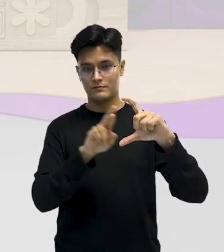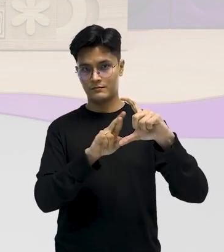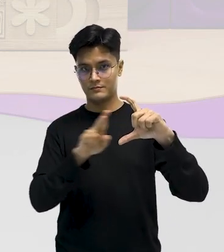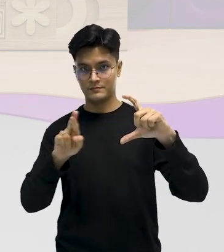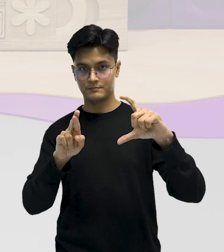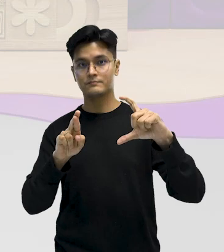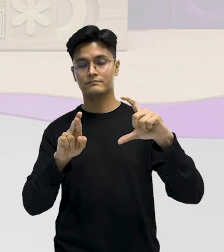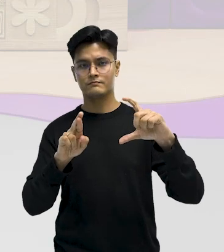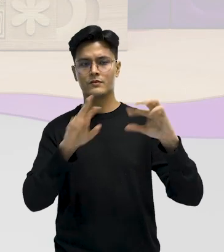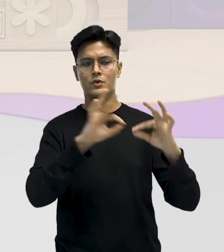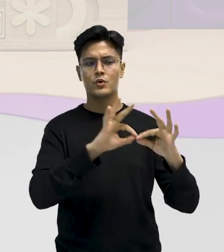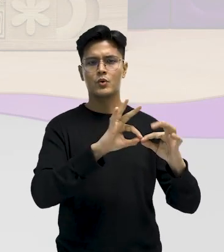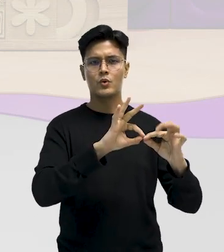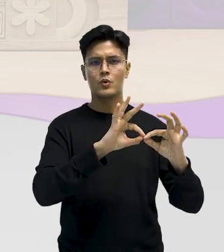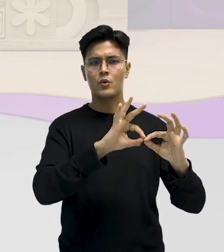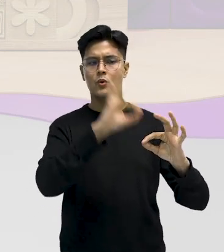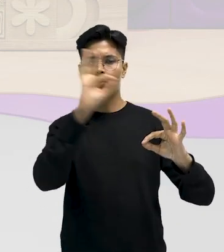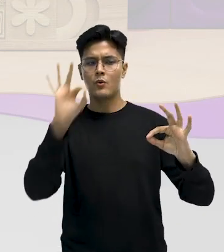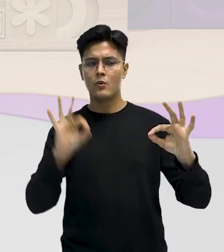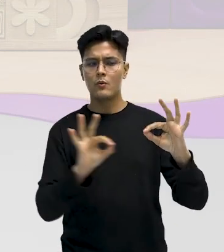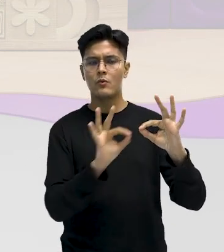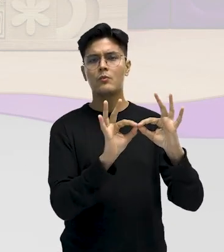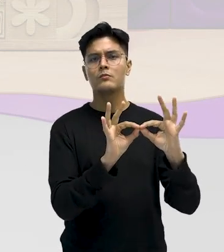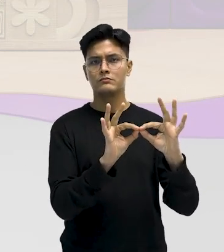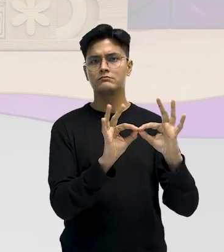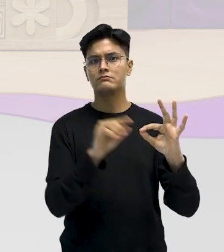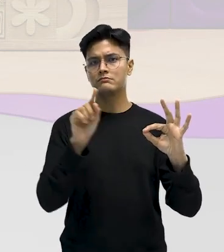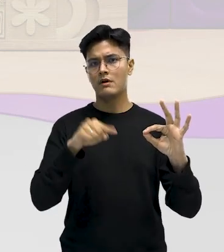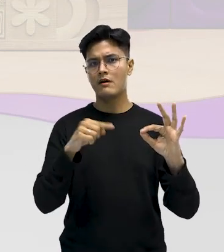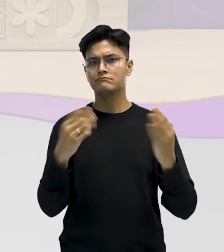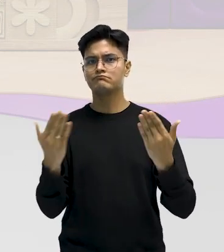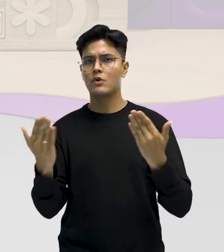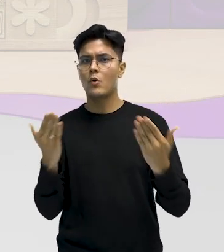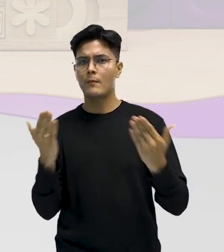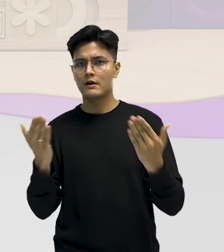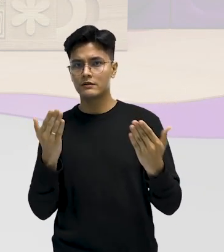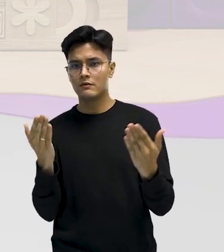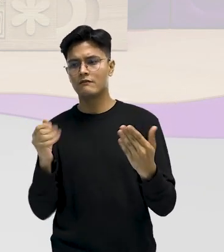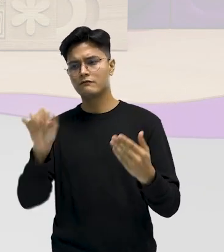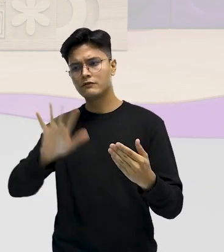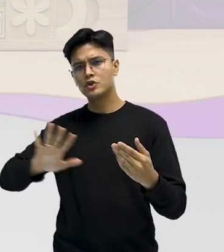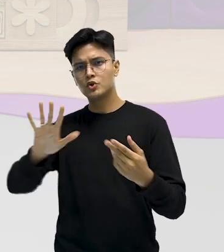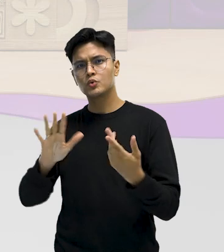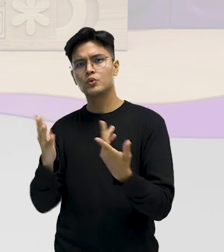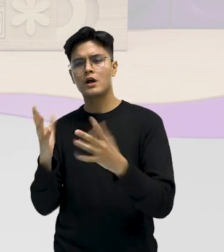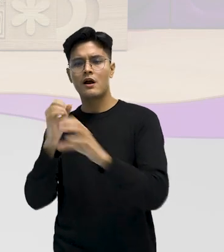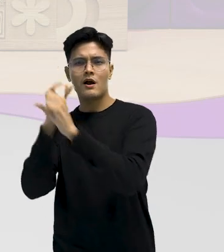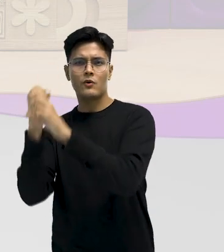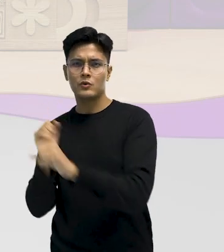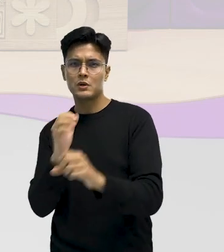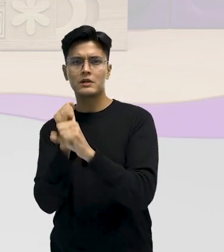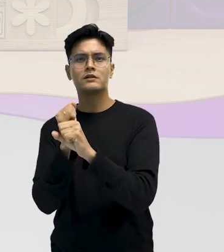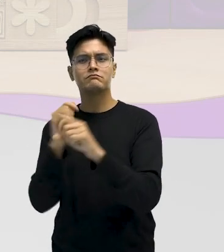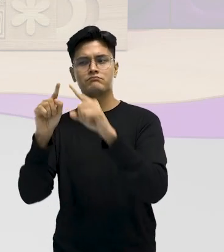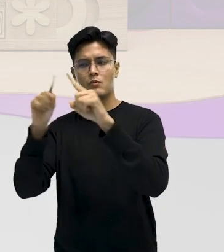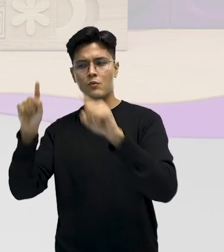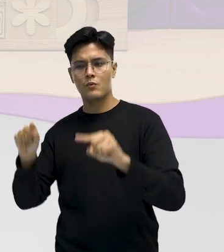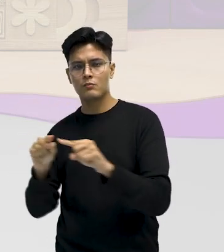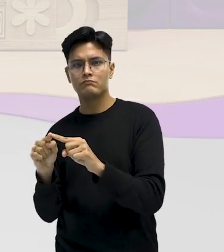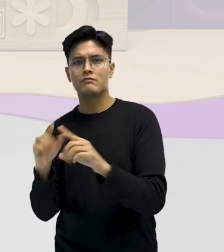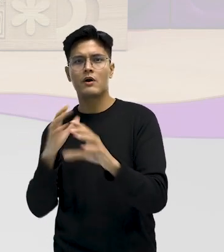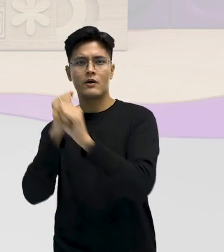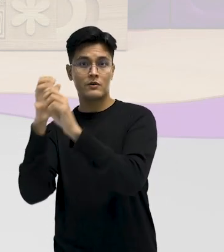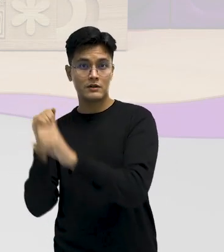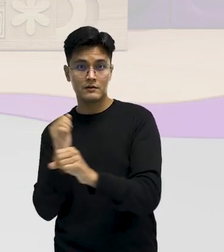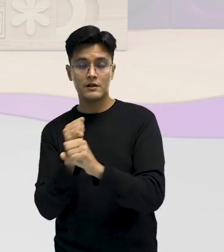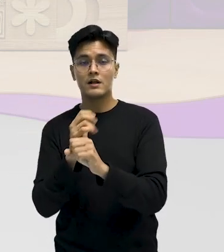comprimento, ele se assemelha muito ao perímetro da figura, ou seja, o perímetro do círculo. Então, por